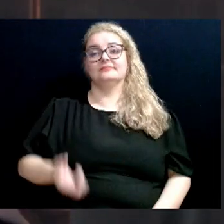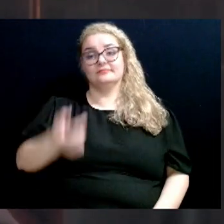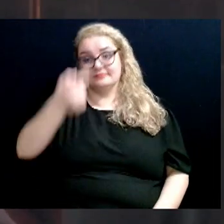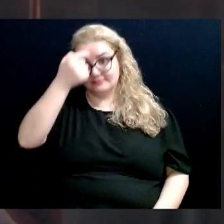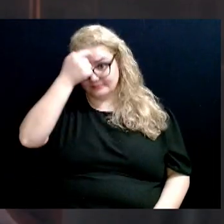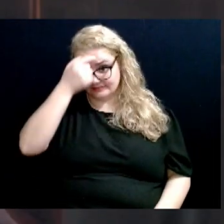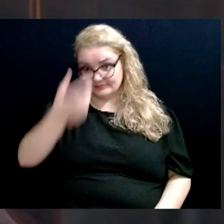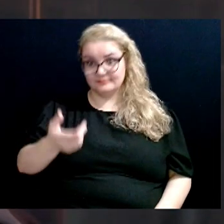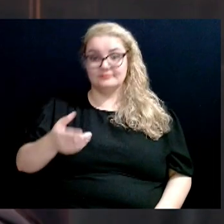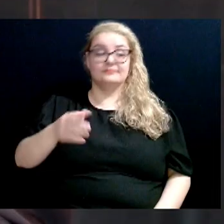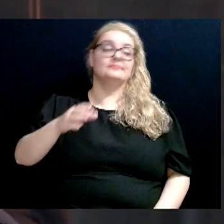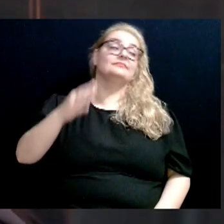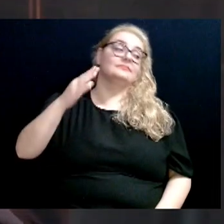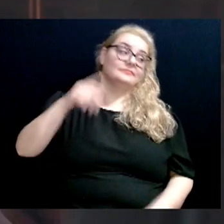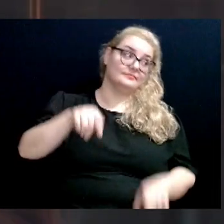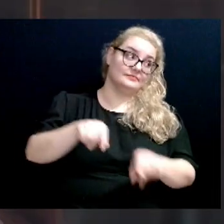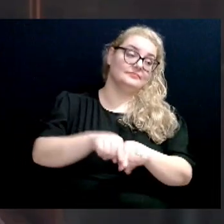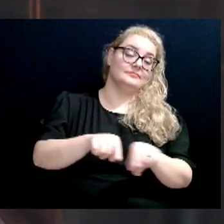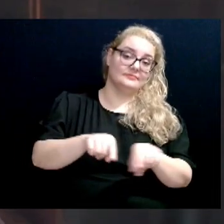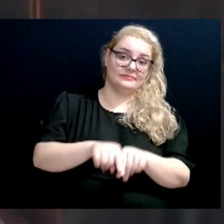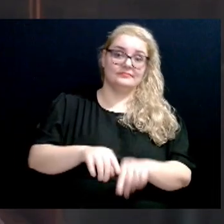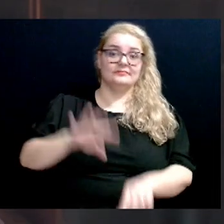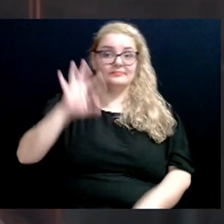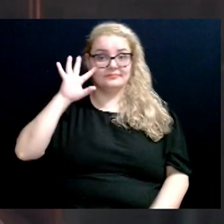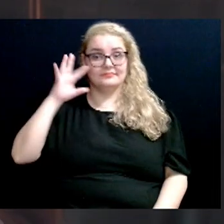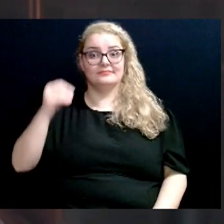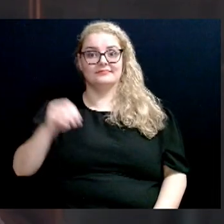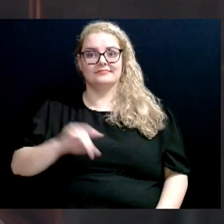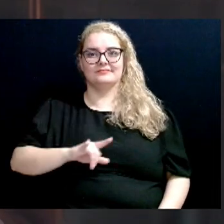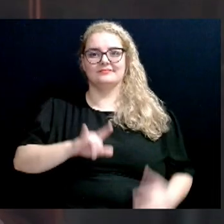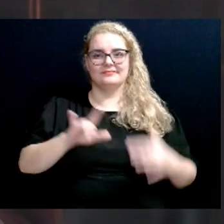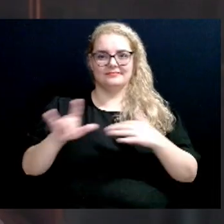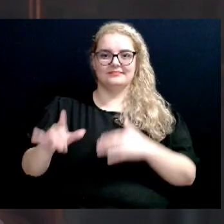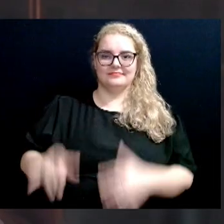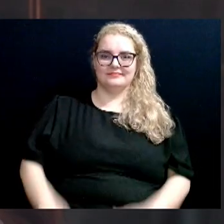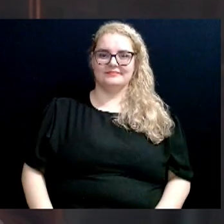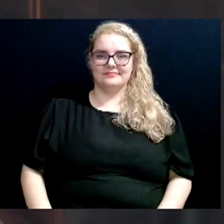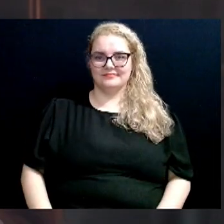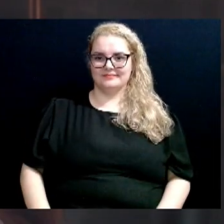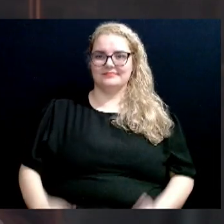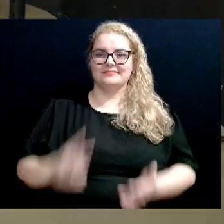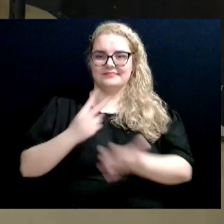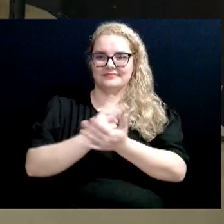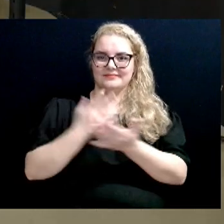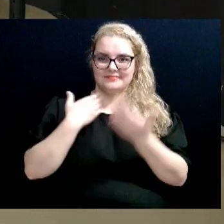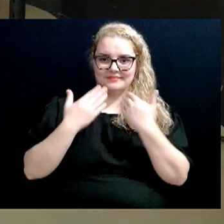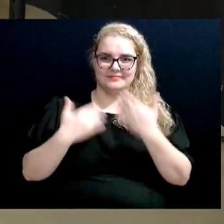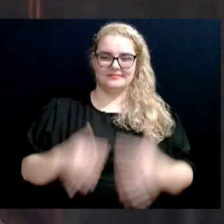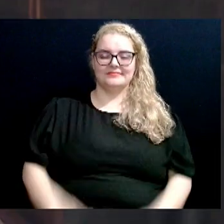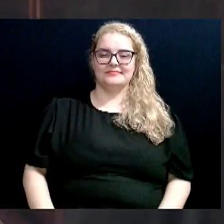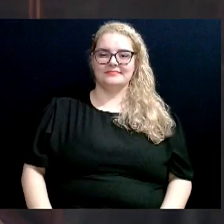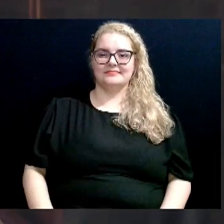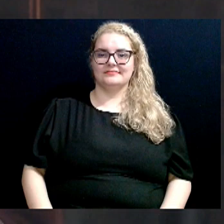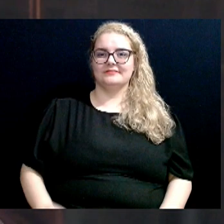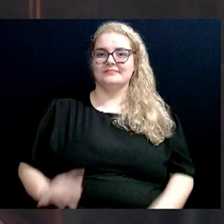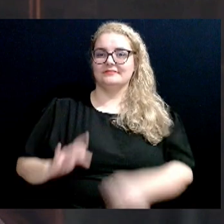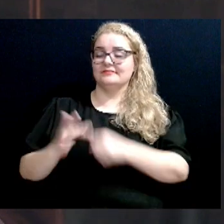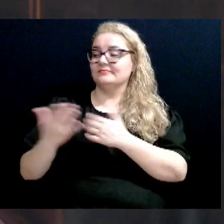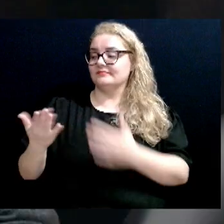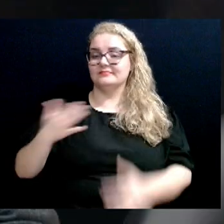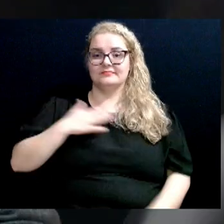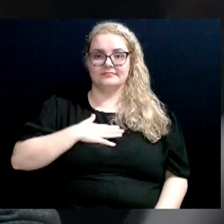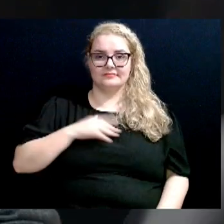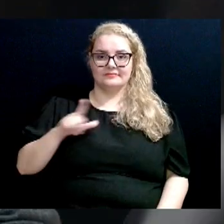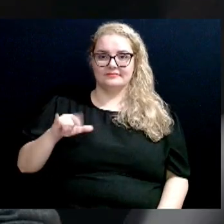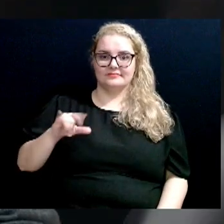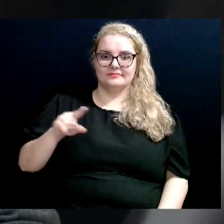consciência, nos segue lá. Sim. Que a gente está sempre conversando. Qual que é a rede de vocês? Meu é Laís Paiva. E o